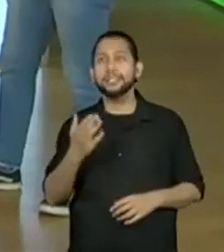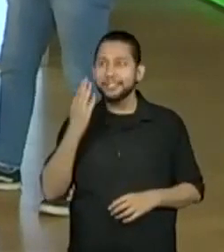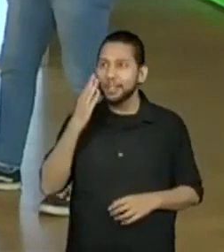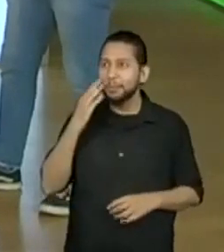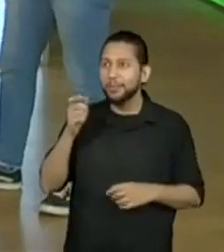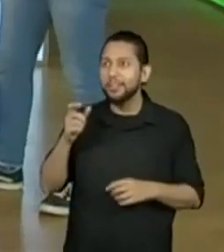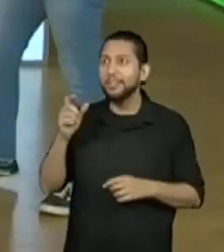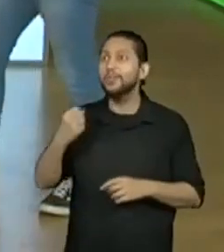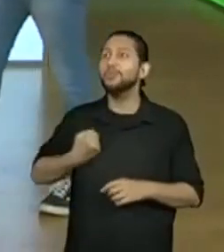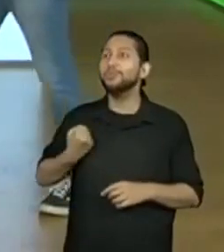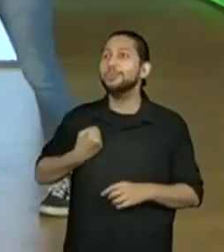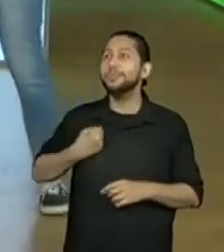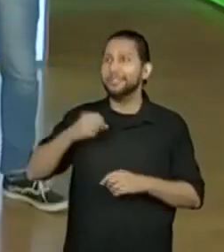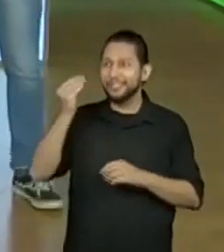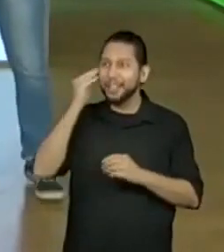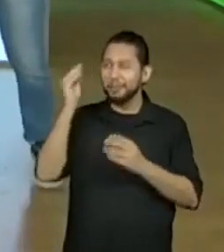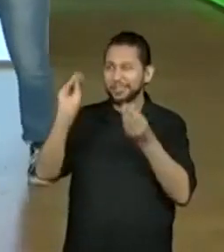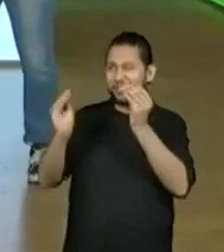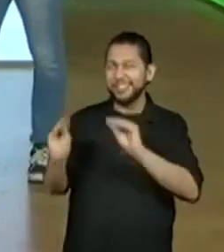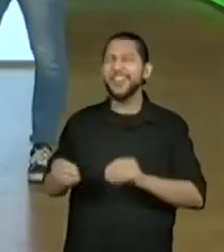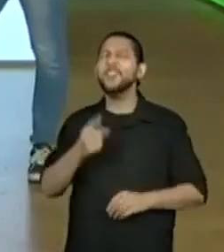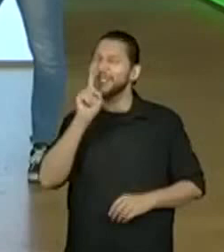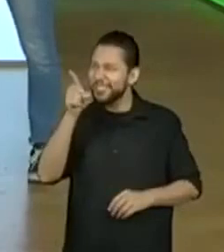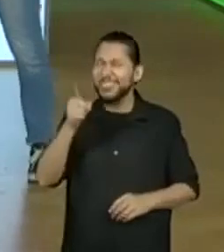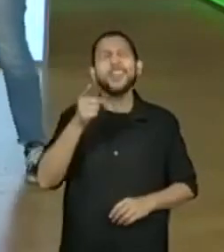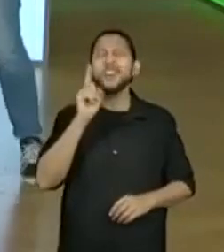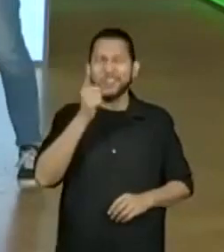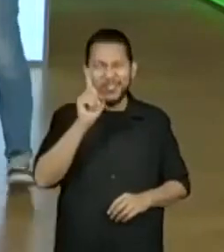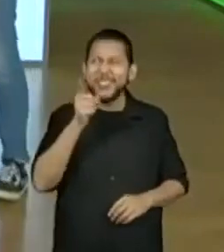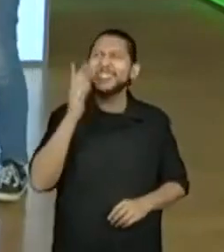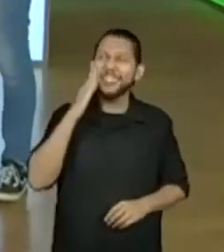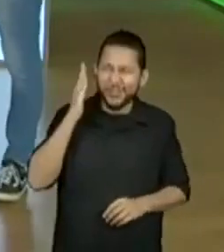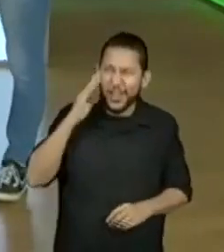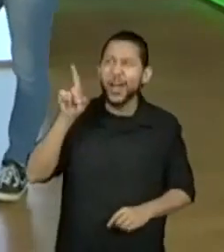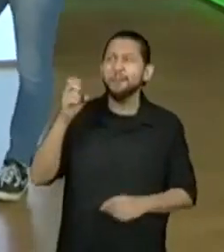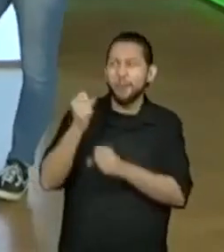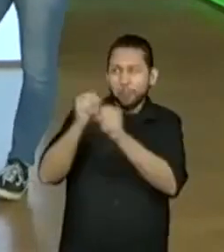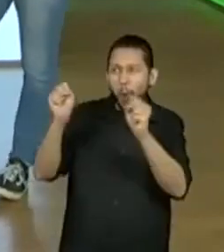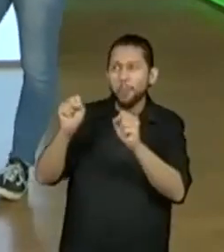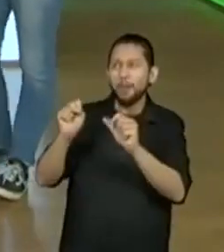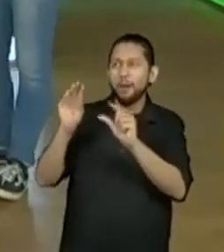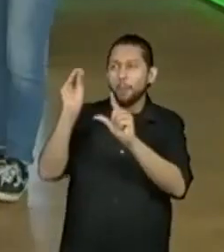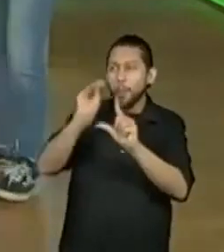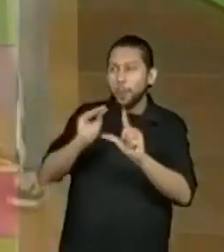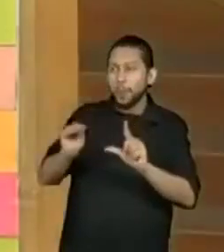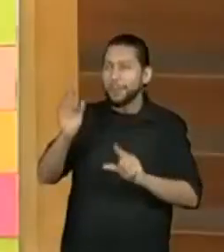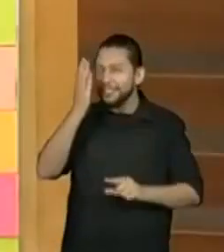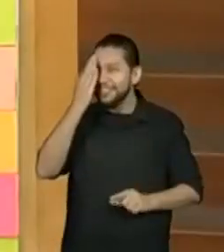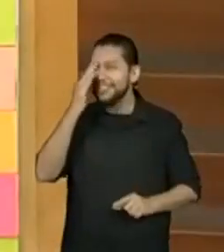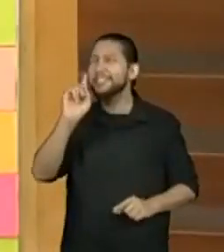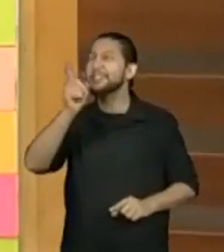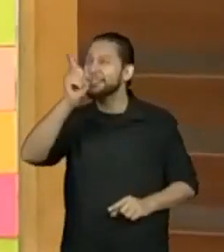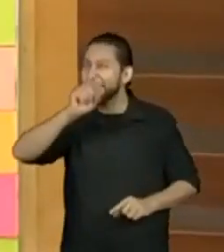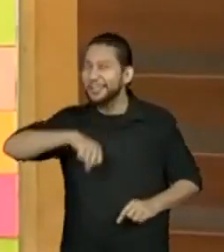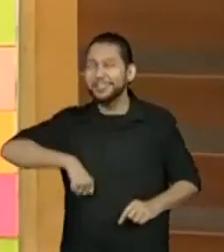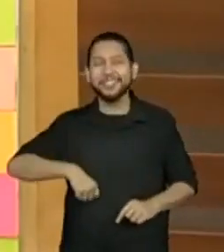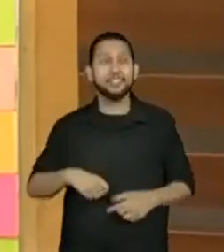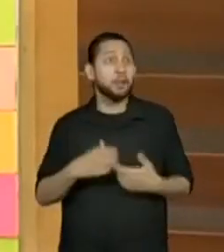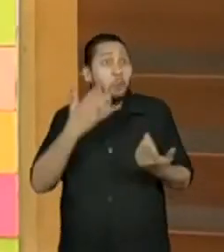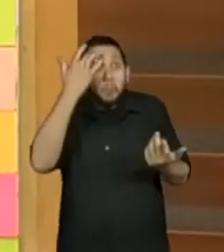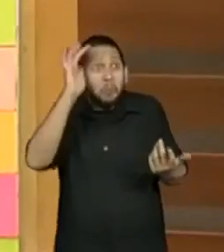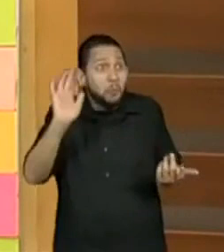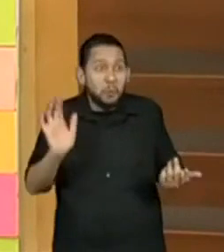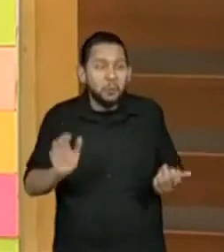ter noção. Não sei. Você sabe sim, quase que ela escapa. Eu não sei. Vamos lá. Eu não sei. Então vai. Vamos lá.